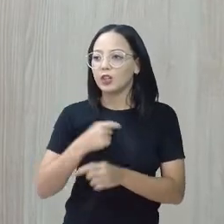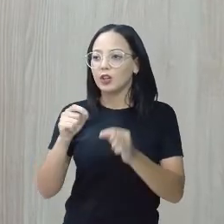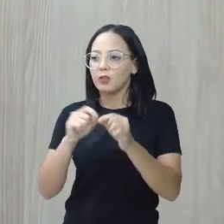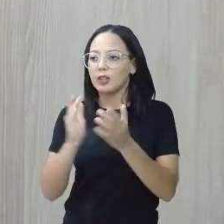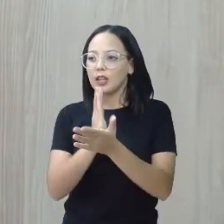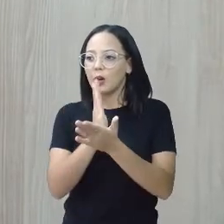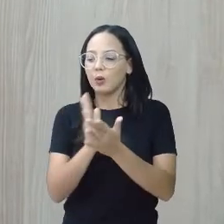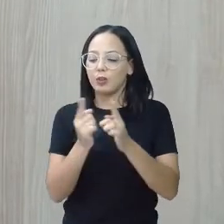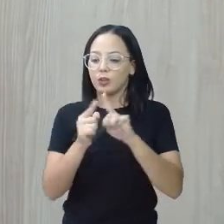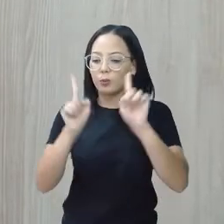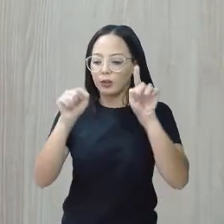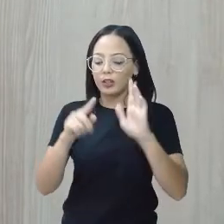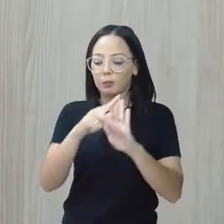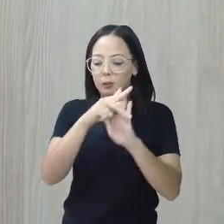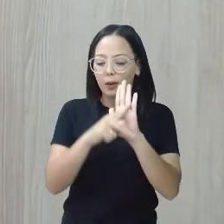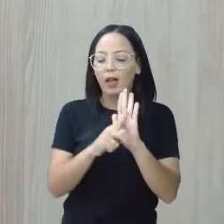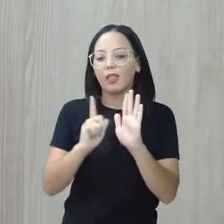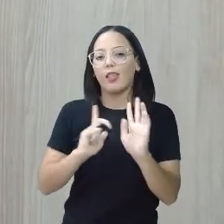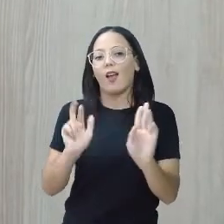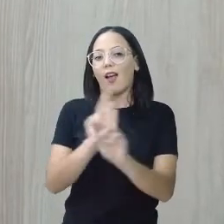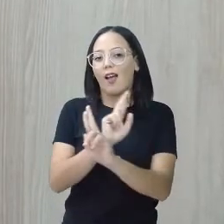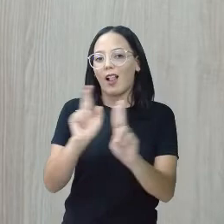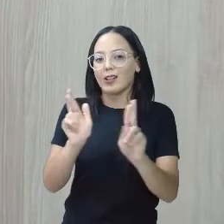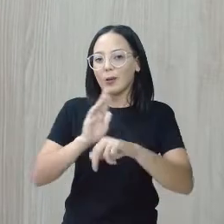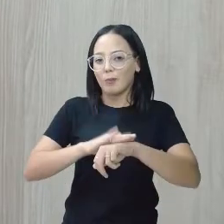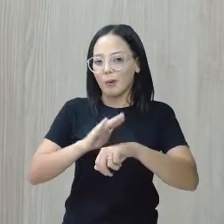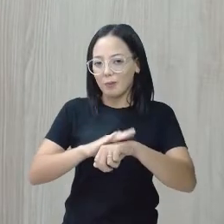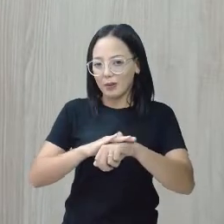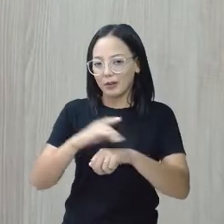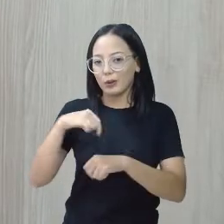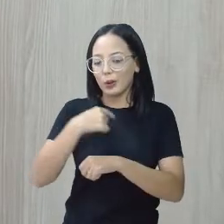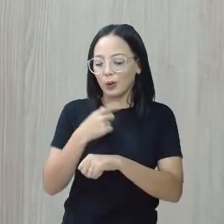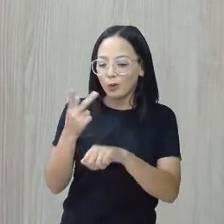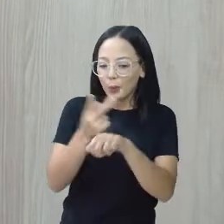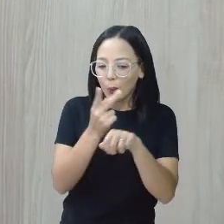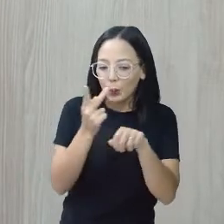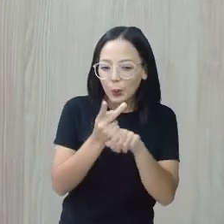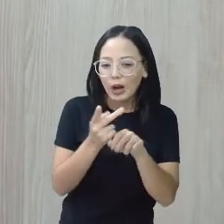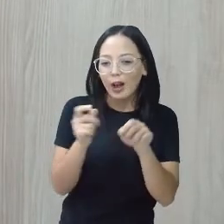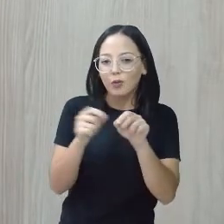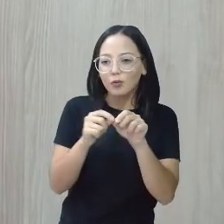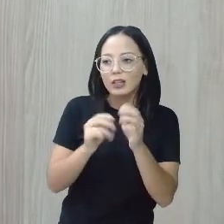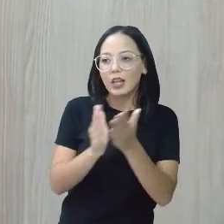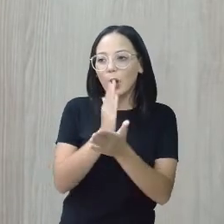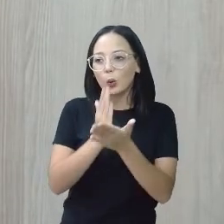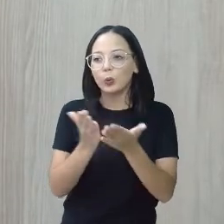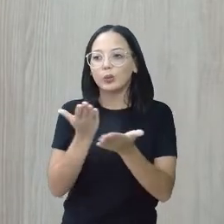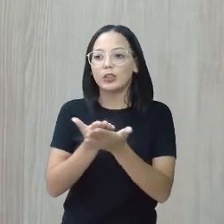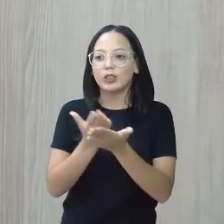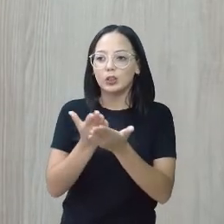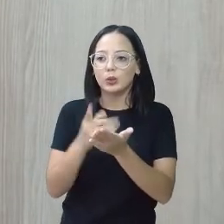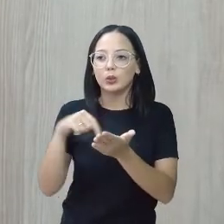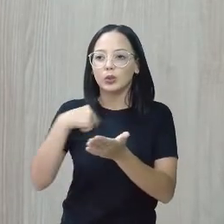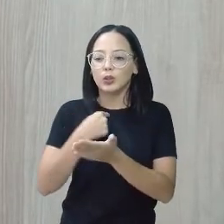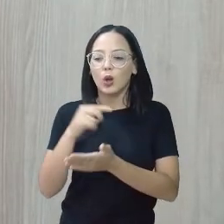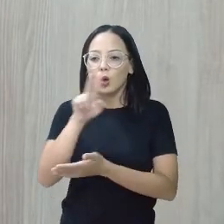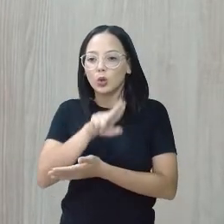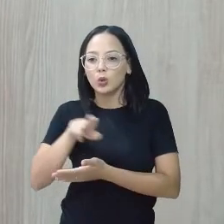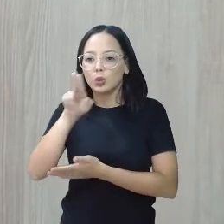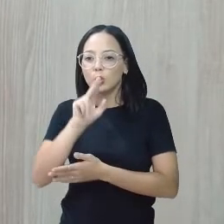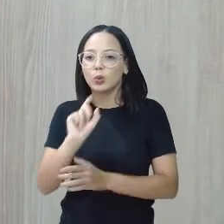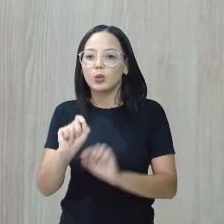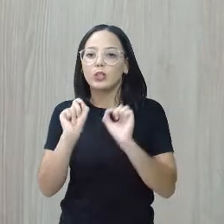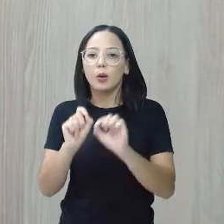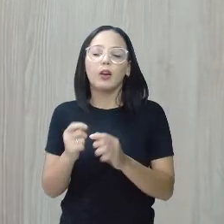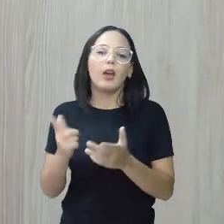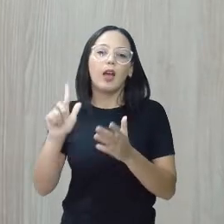os projetos, tem essa relação também, né? Na hora que a gente vai procurar fazer algum estudo, a gente usa bastante